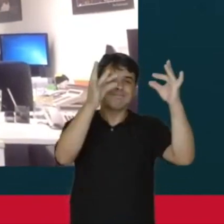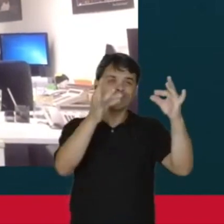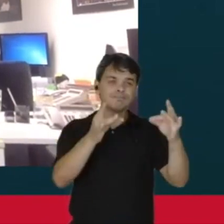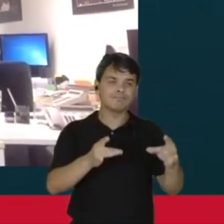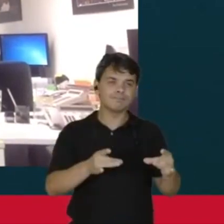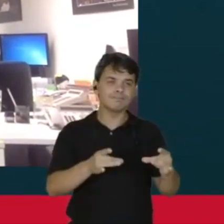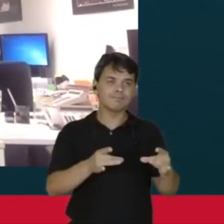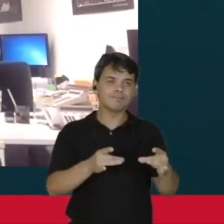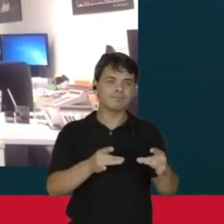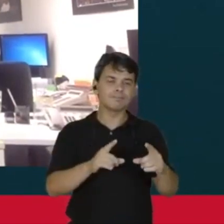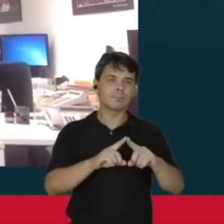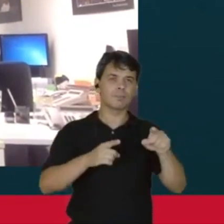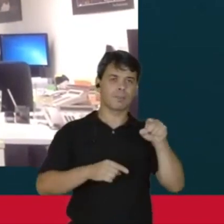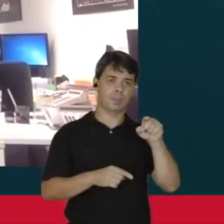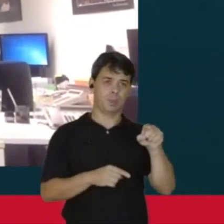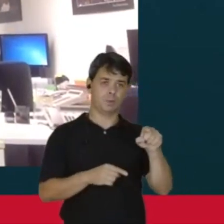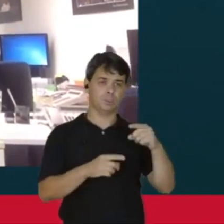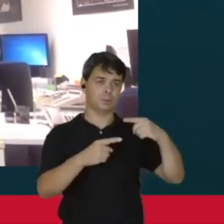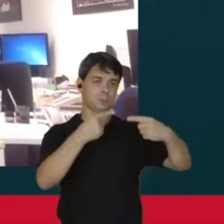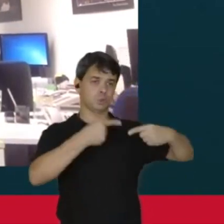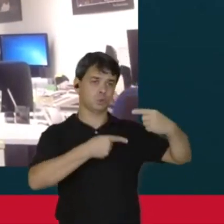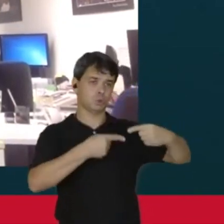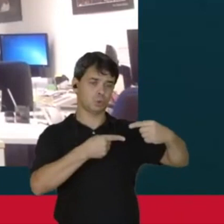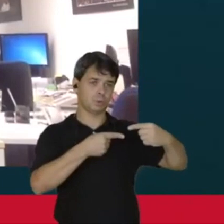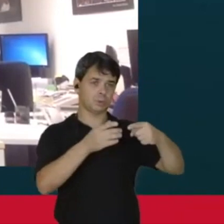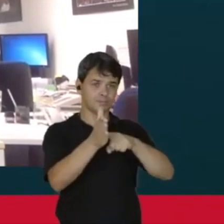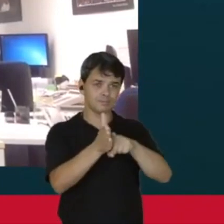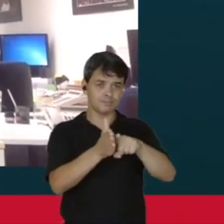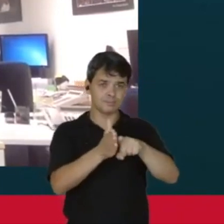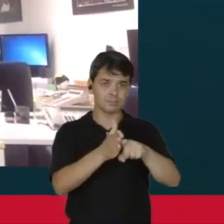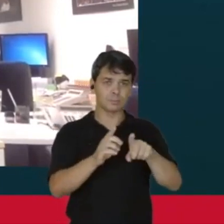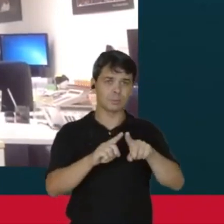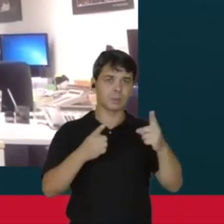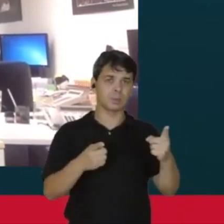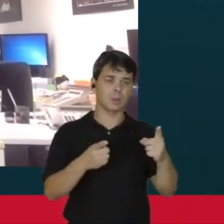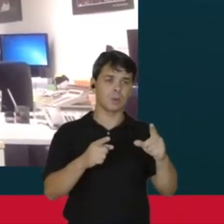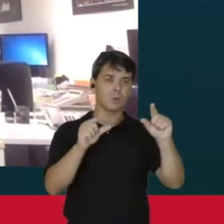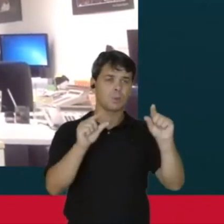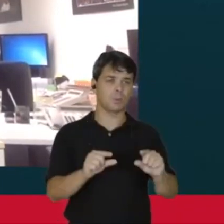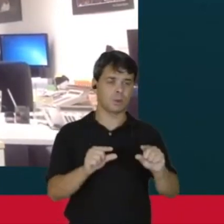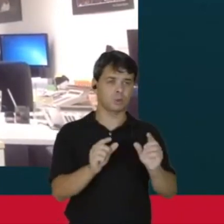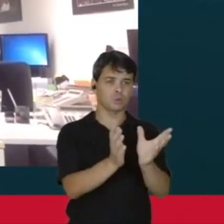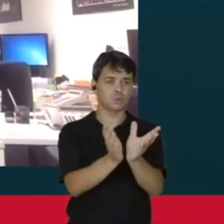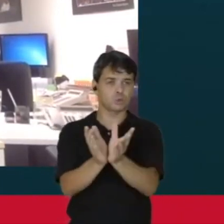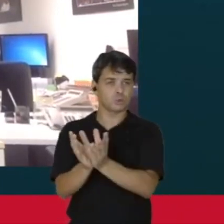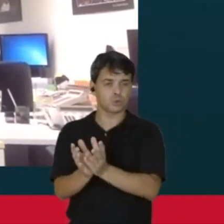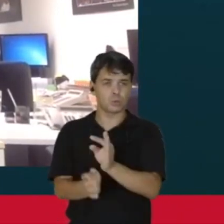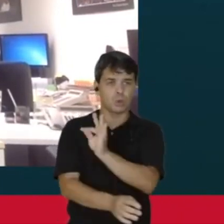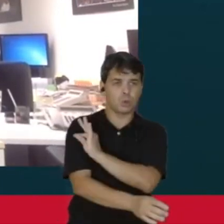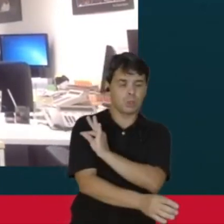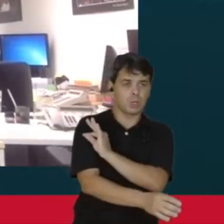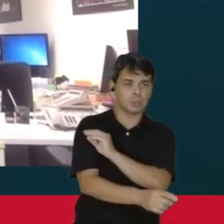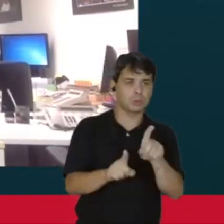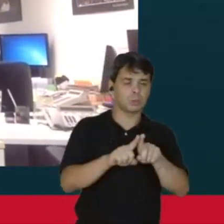pormenorizada. E foi nessa discussão e nas análises que uma parte das equipes técnicas de alguns